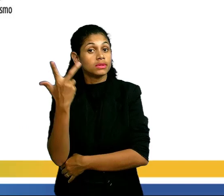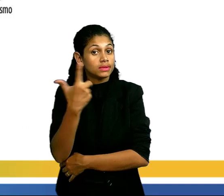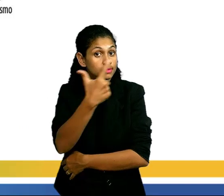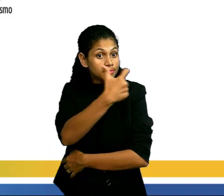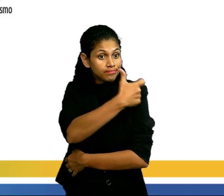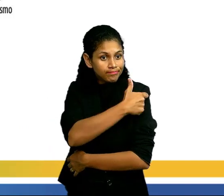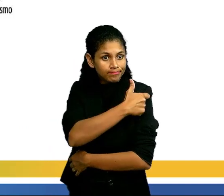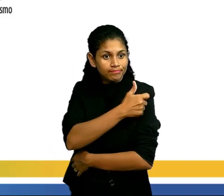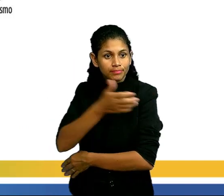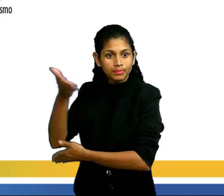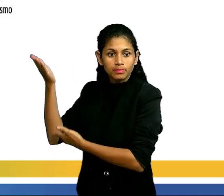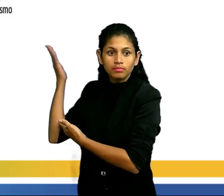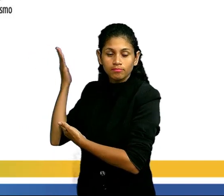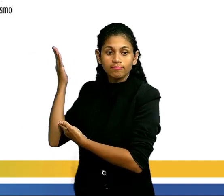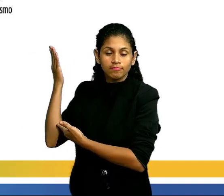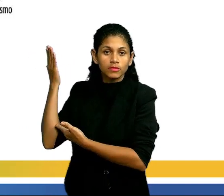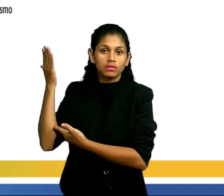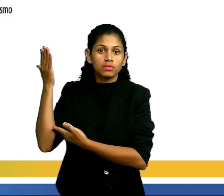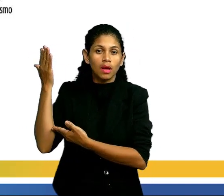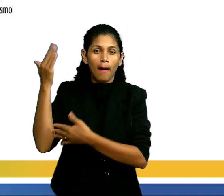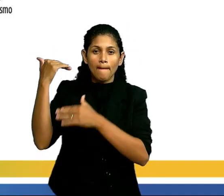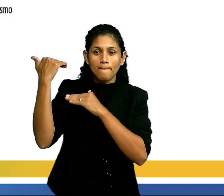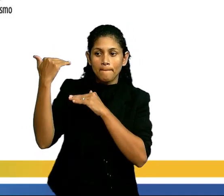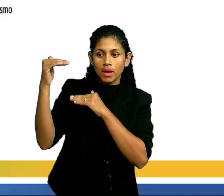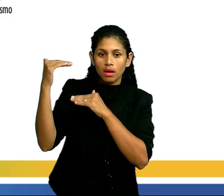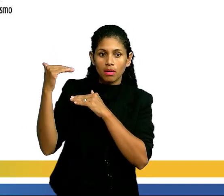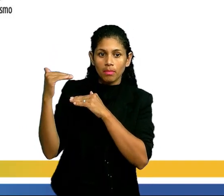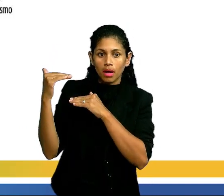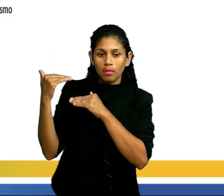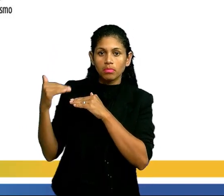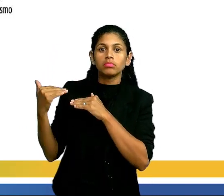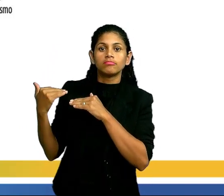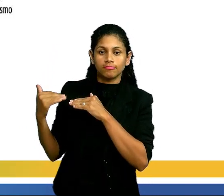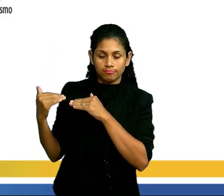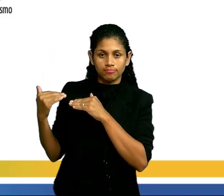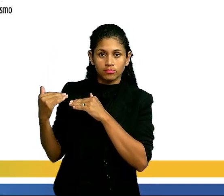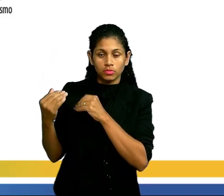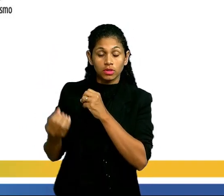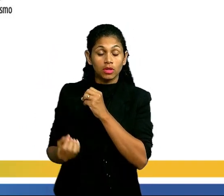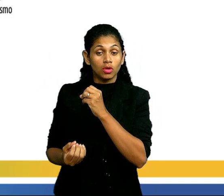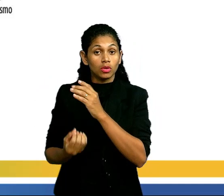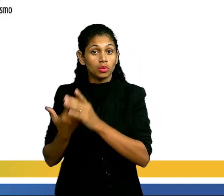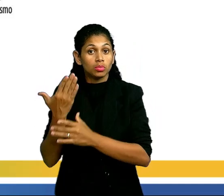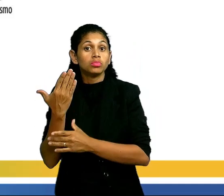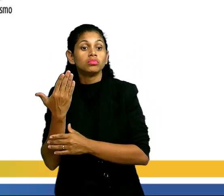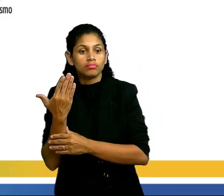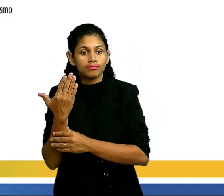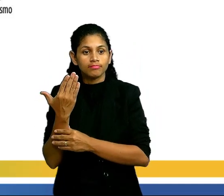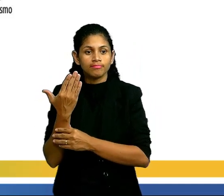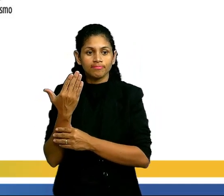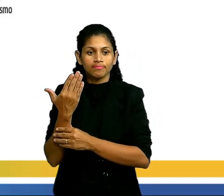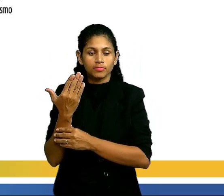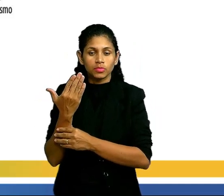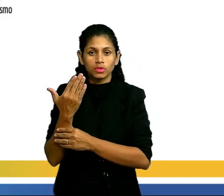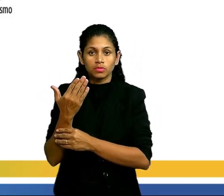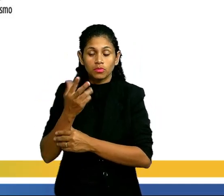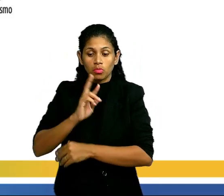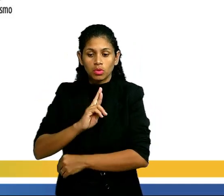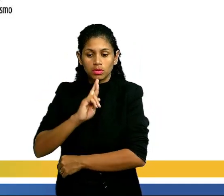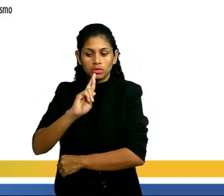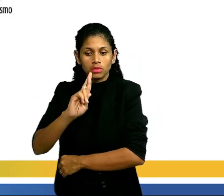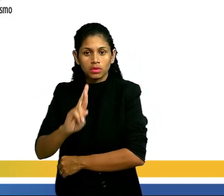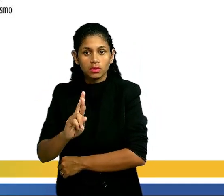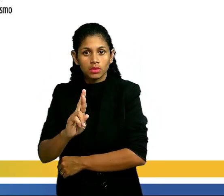uma imunização ativa. Ele resulta da produção de anticorpos em resposta ao antígeno.